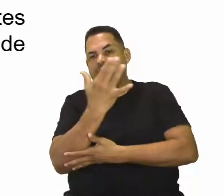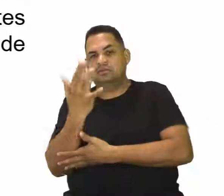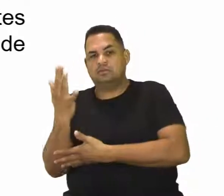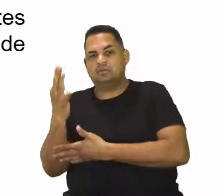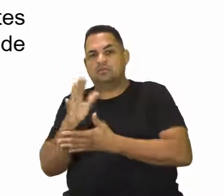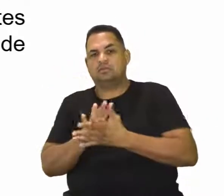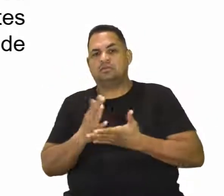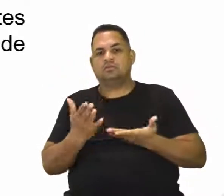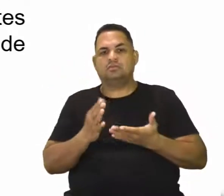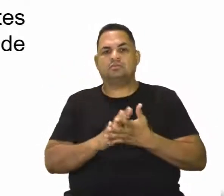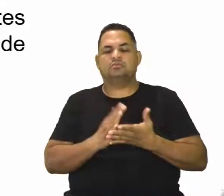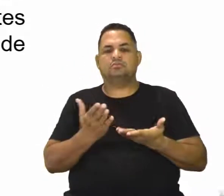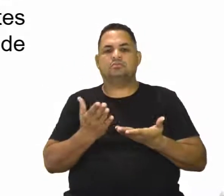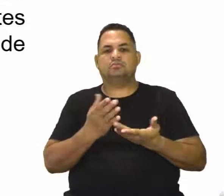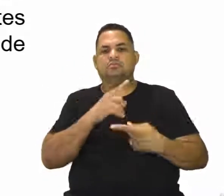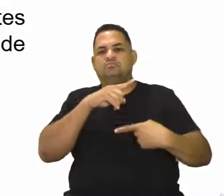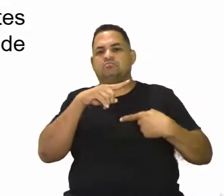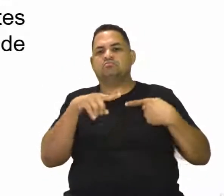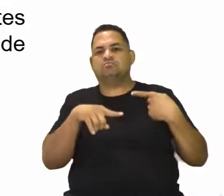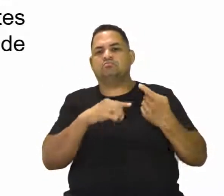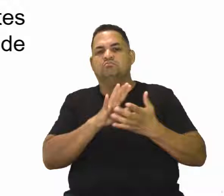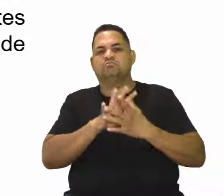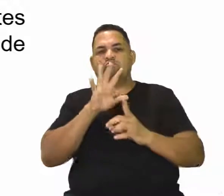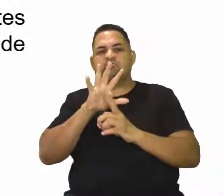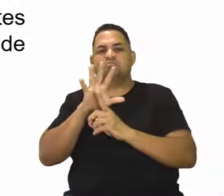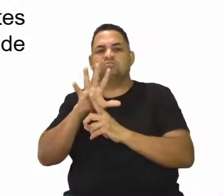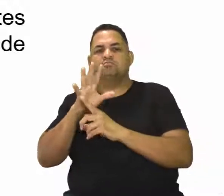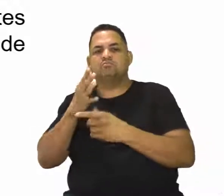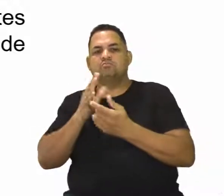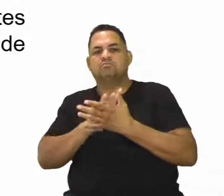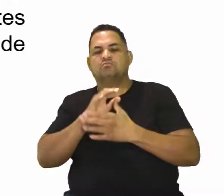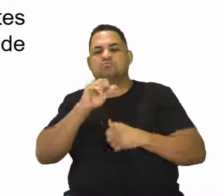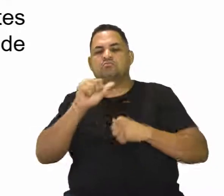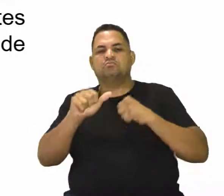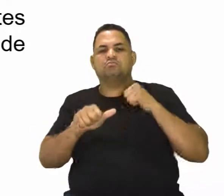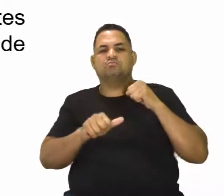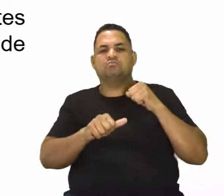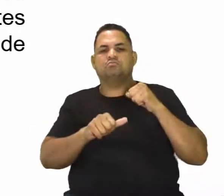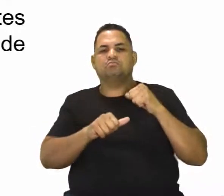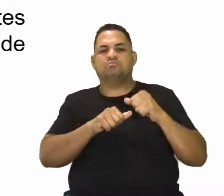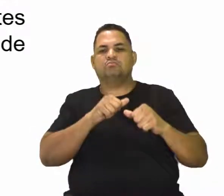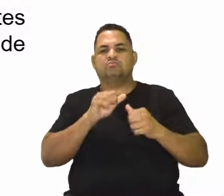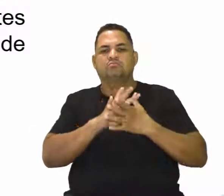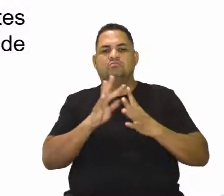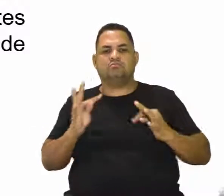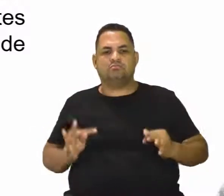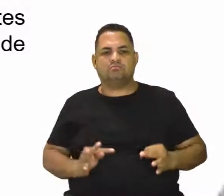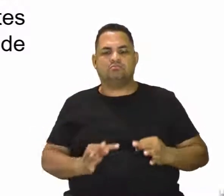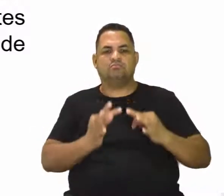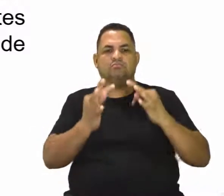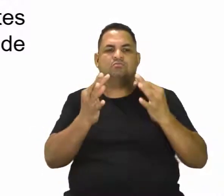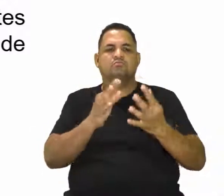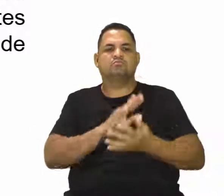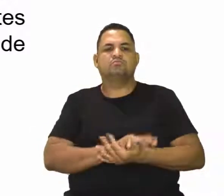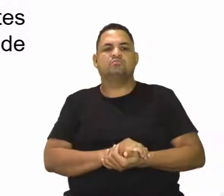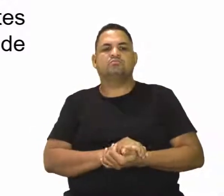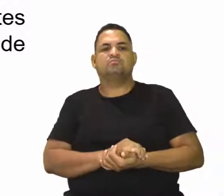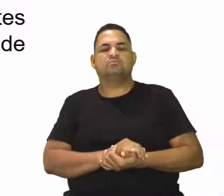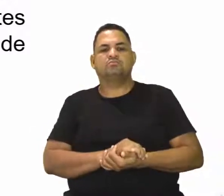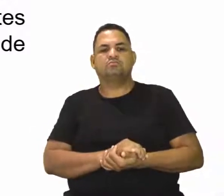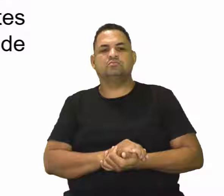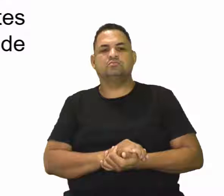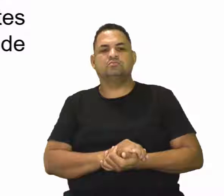meio ambiente expressa-se na perspectiva dos impactos gerados pelas transformações